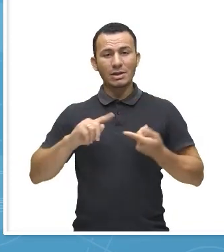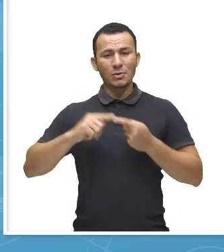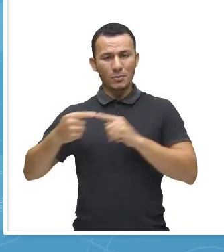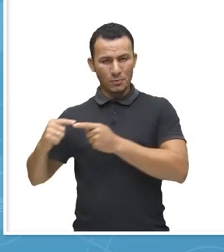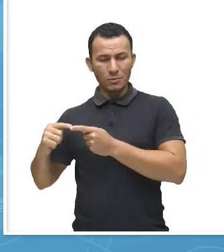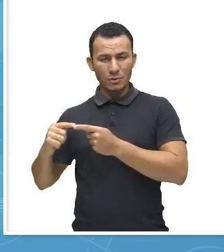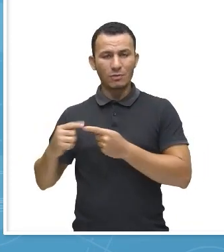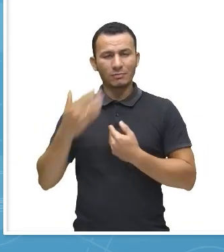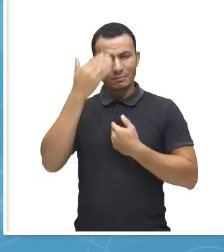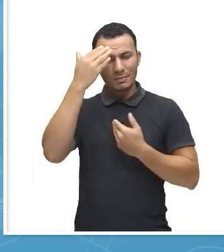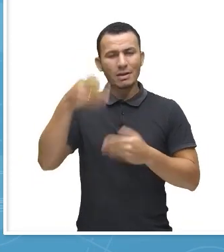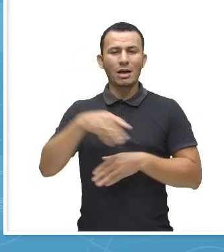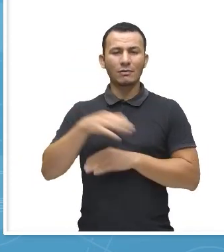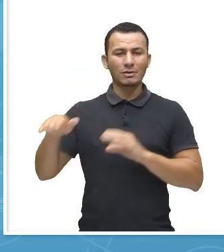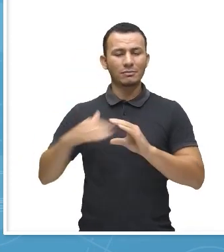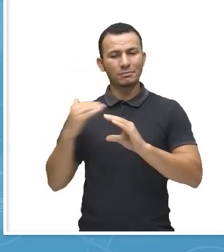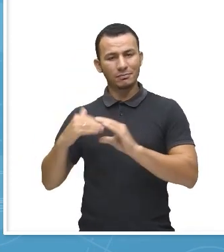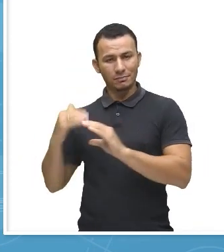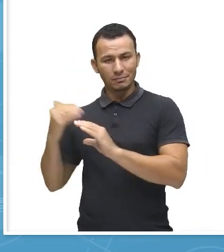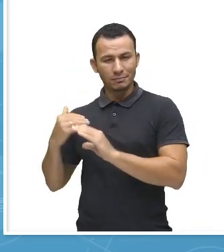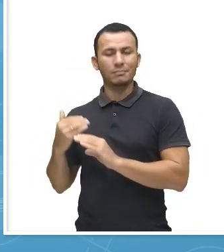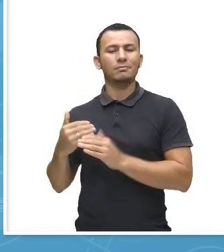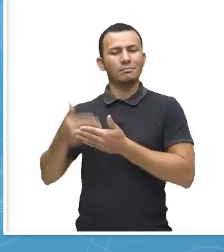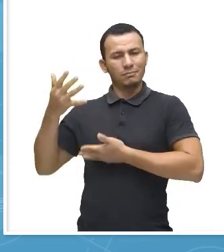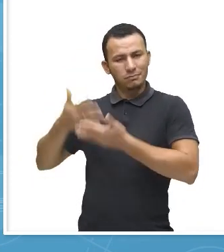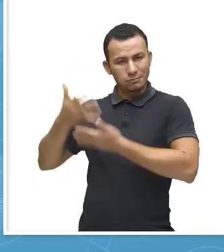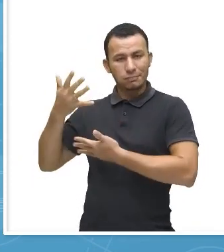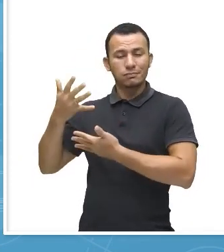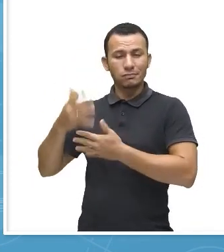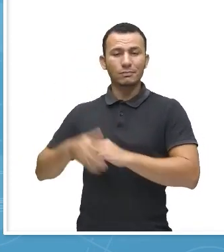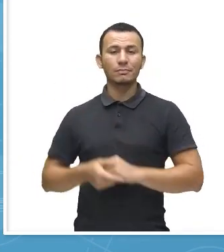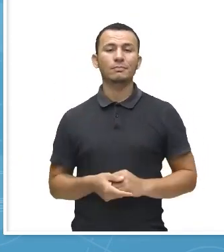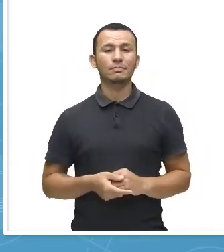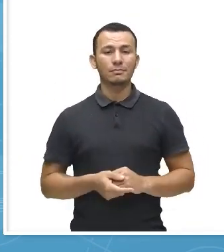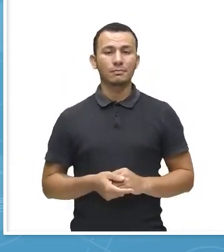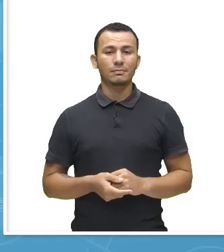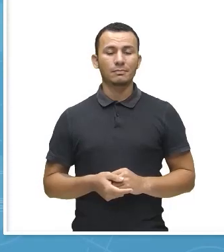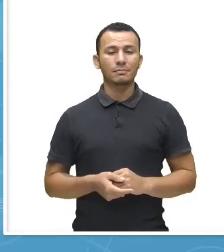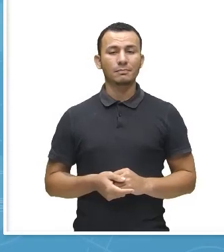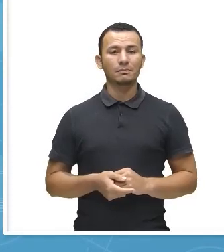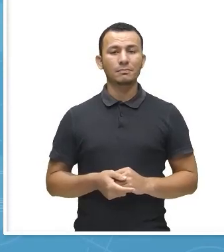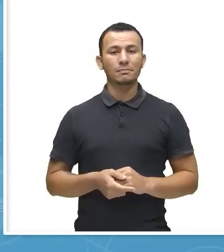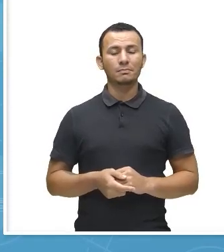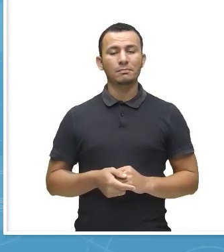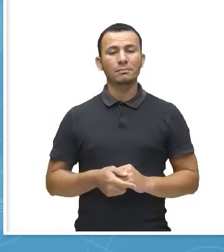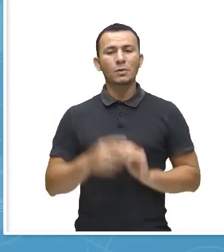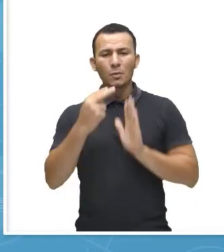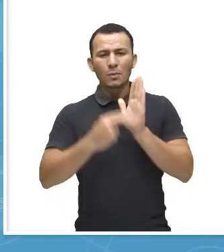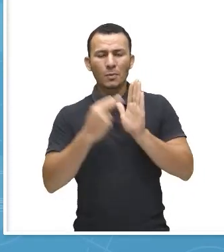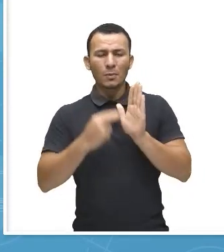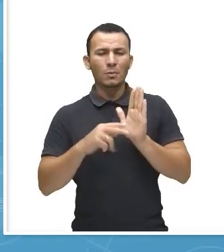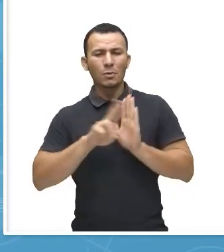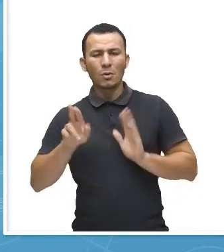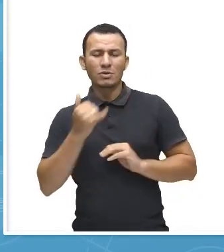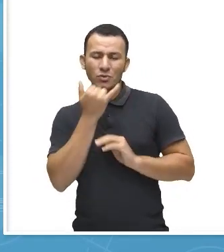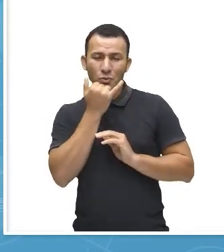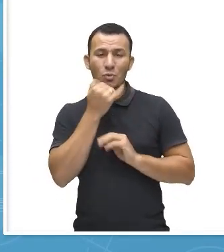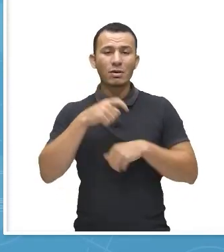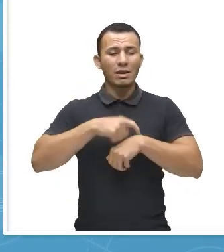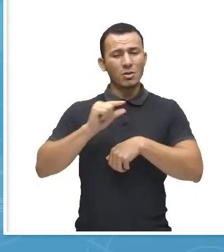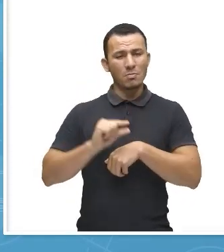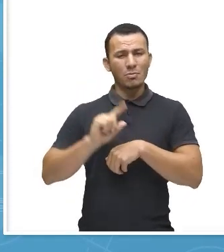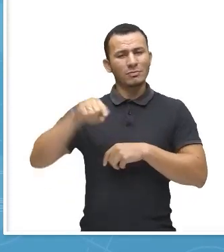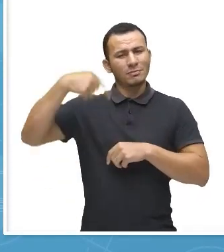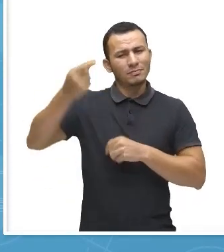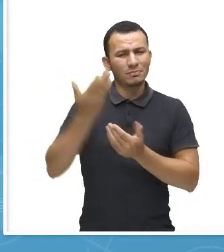conjuntivo. Muito obrigado aí a todo mundo que mandou a sua participação no chat, né? Quem eu não consegui ler o nome, eu peço desculpa, mas a gente tenta na